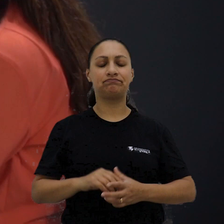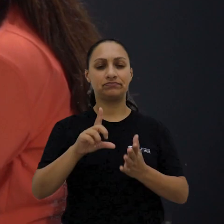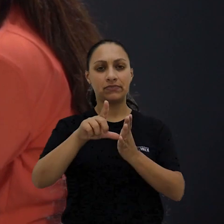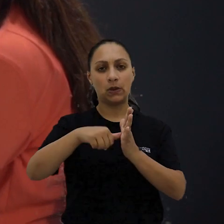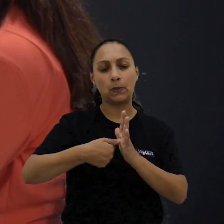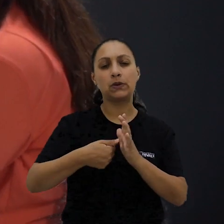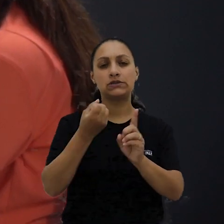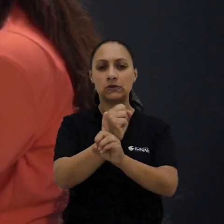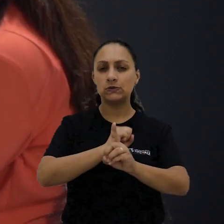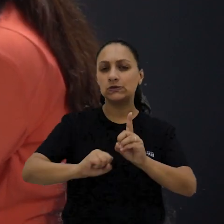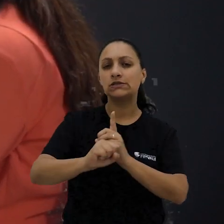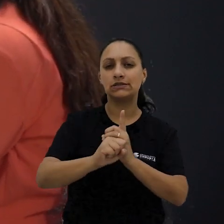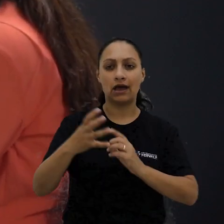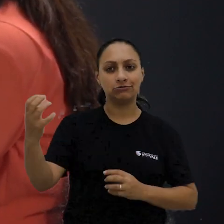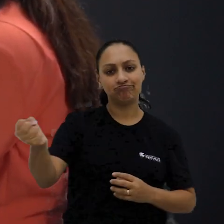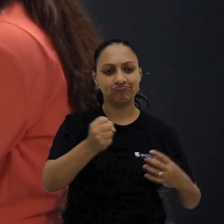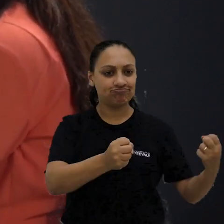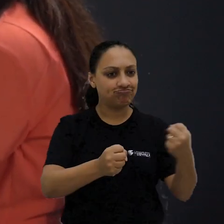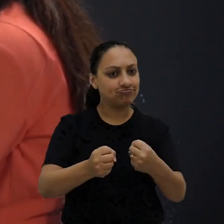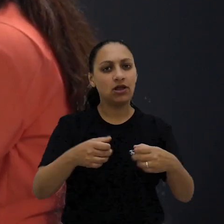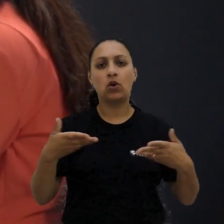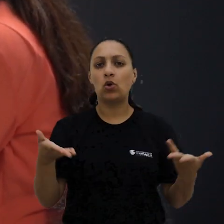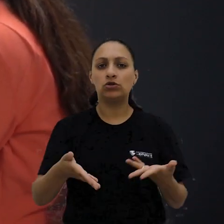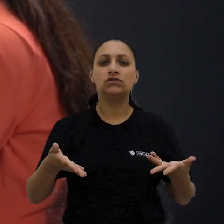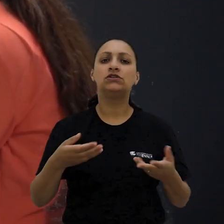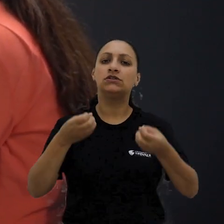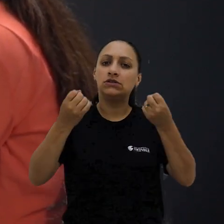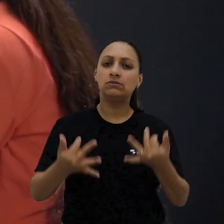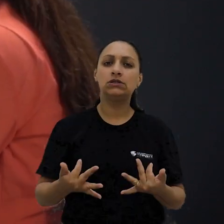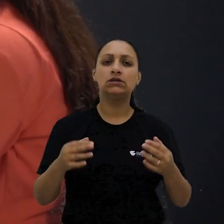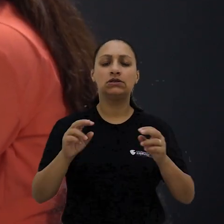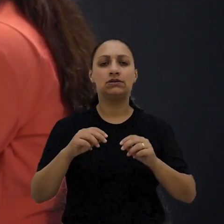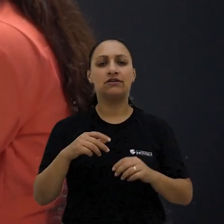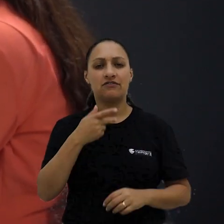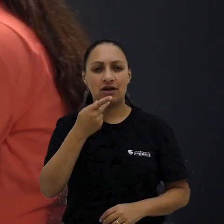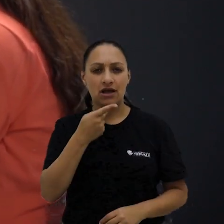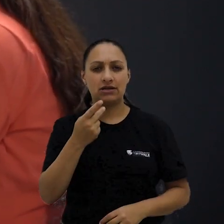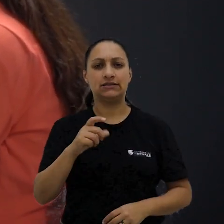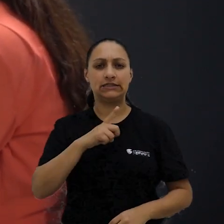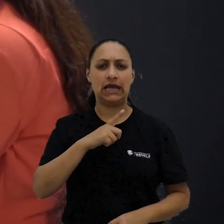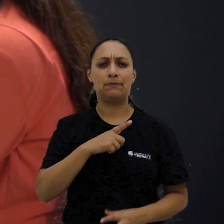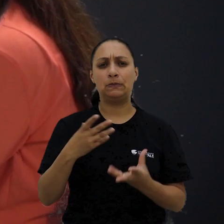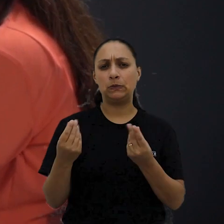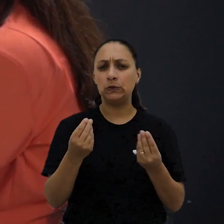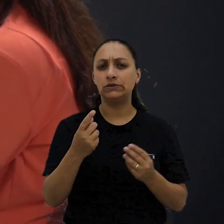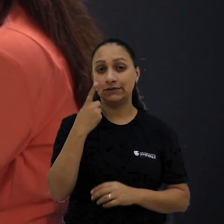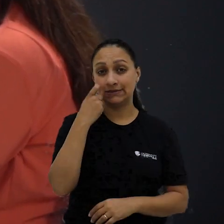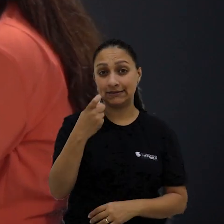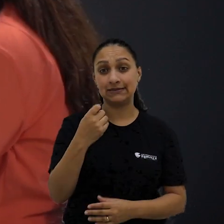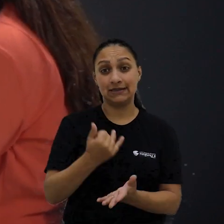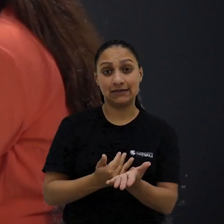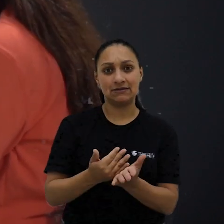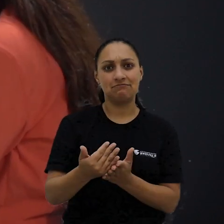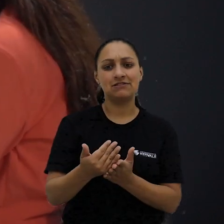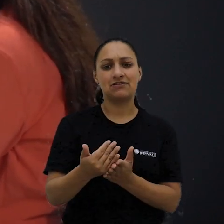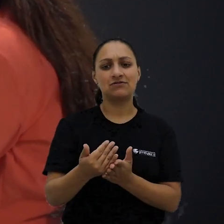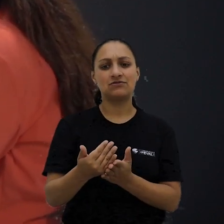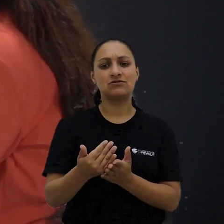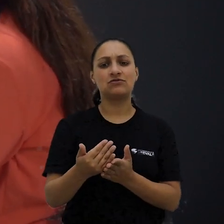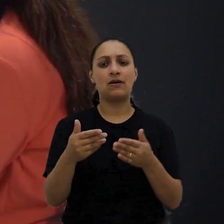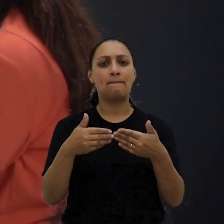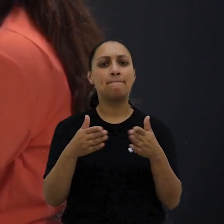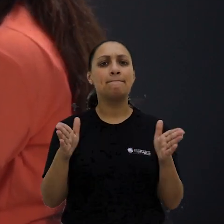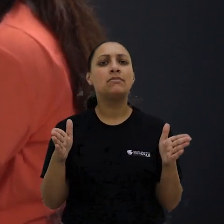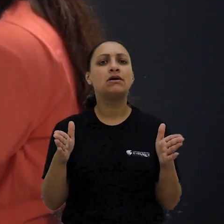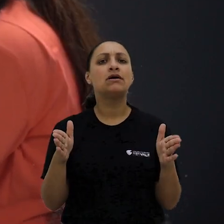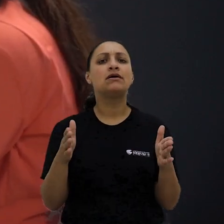e depois veio a sociedade, e hoje se fala muito, assim, sobre tem muitas iniciativas que são iniciativas mais